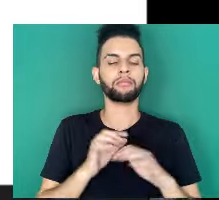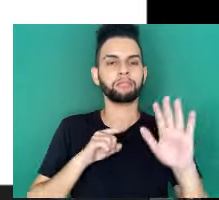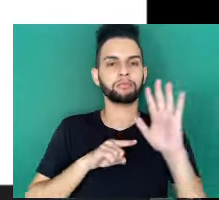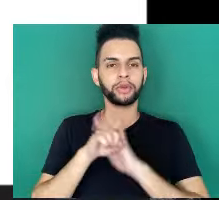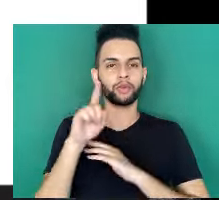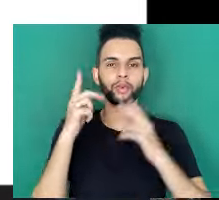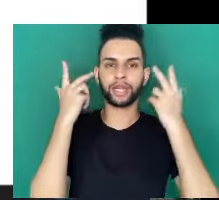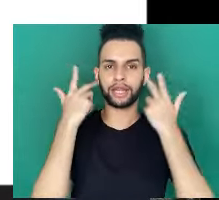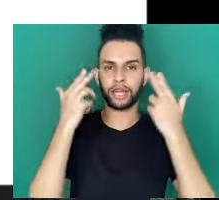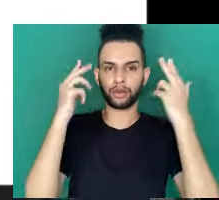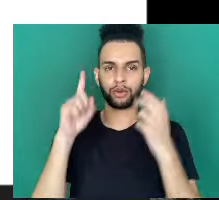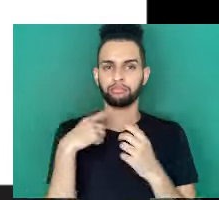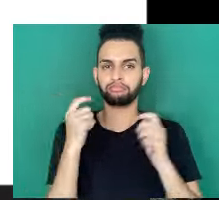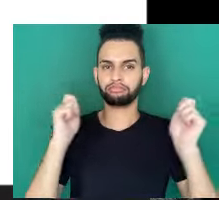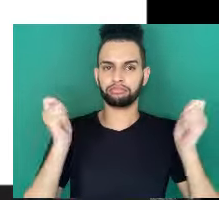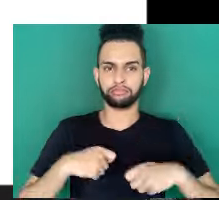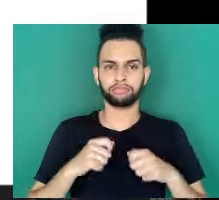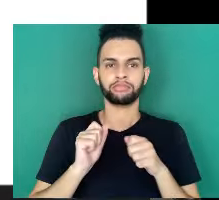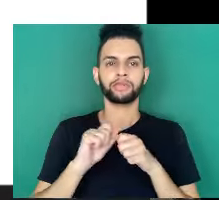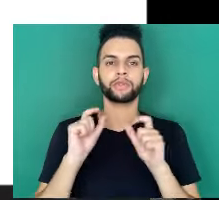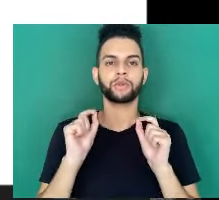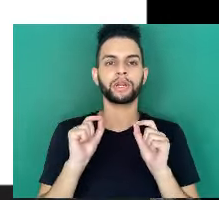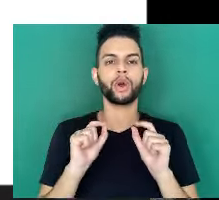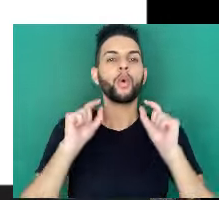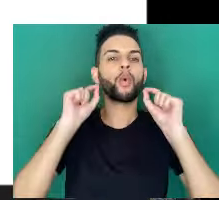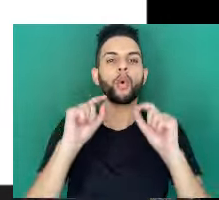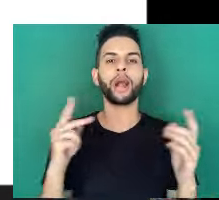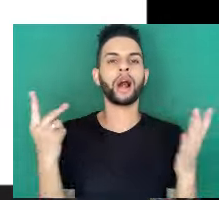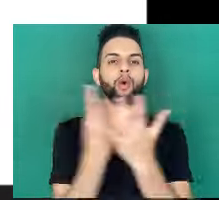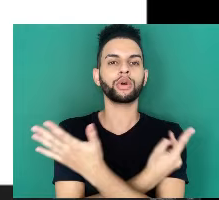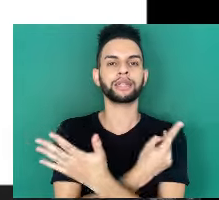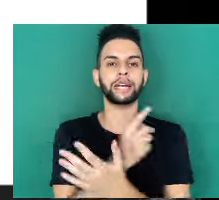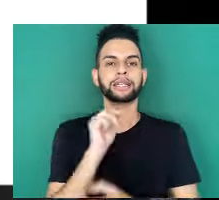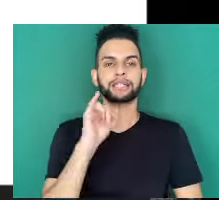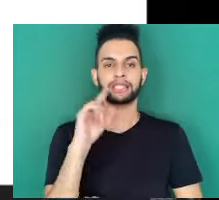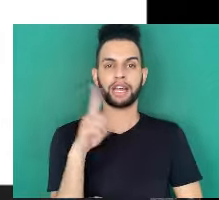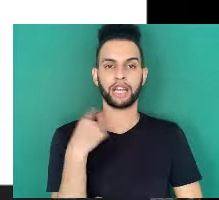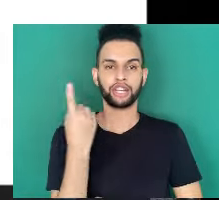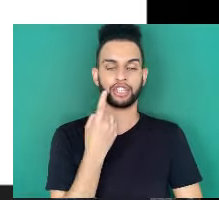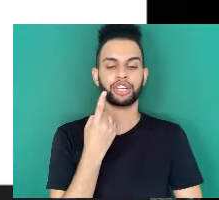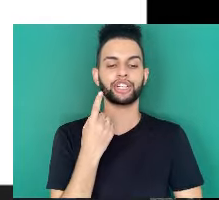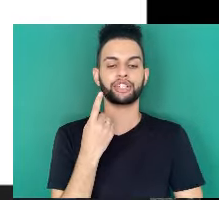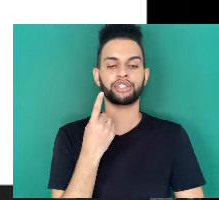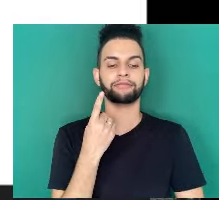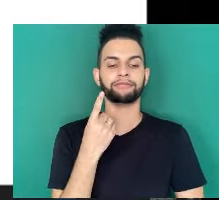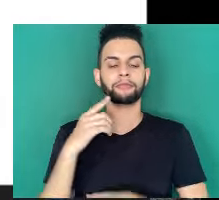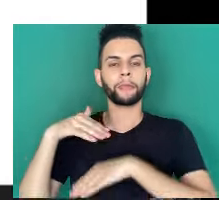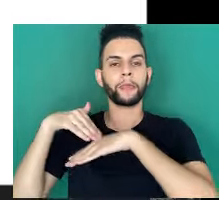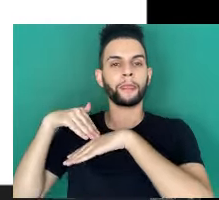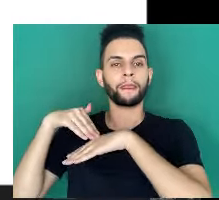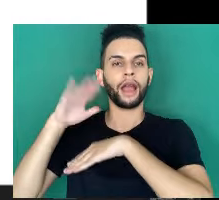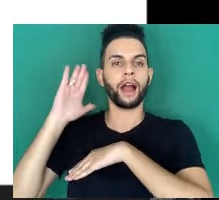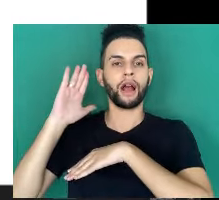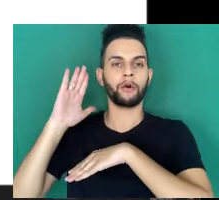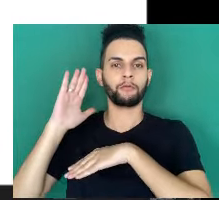uma pergunta natural que a gente pode fazer é o que acontece quando a gente aumenta